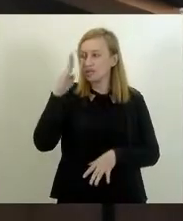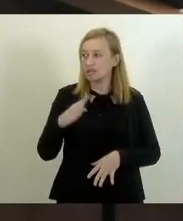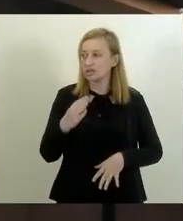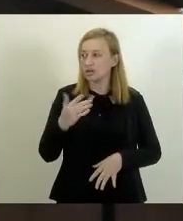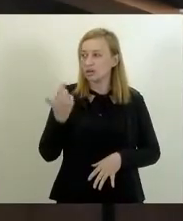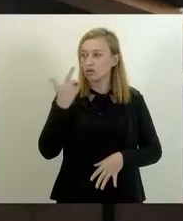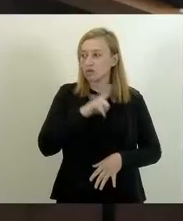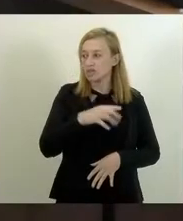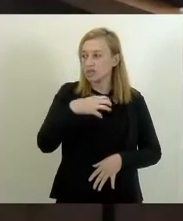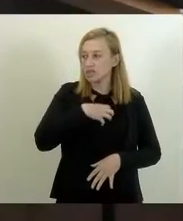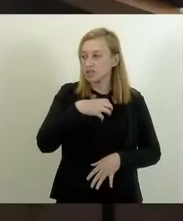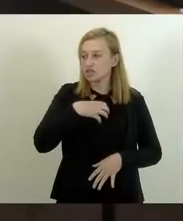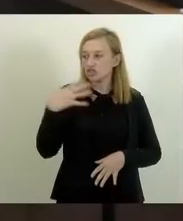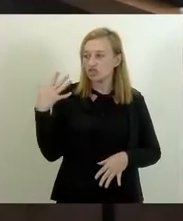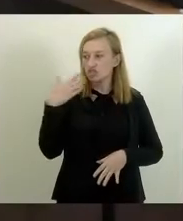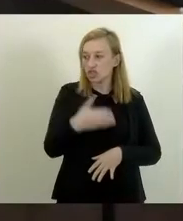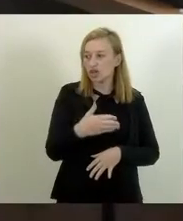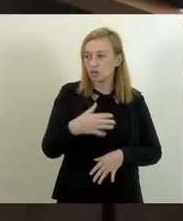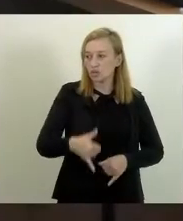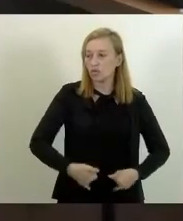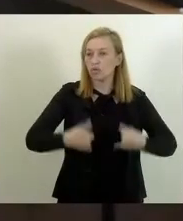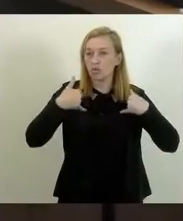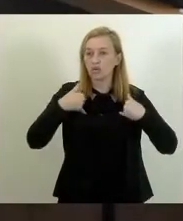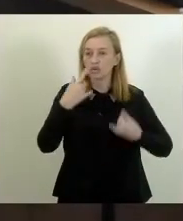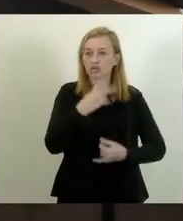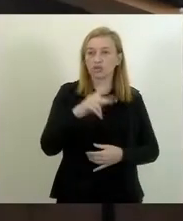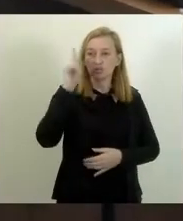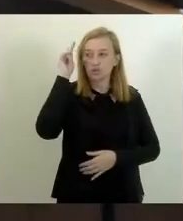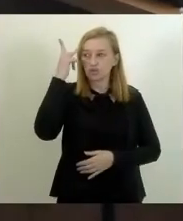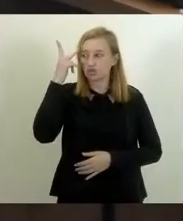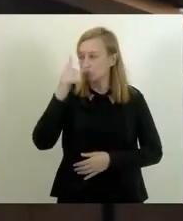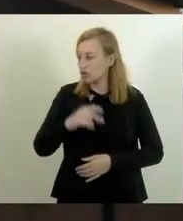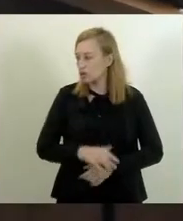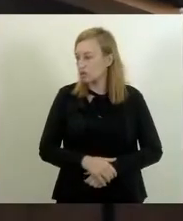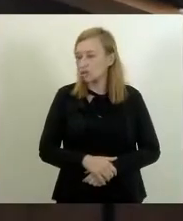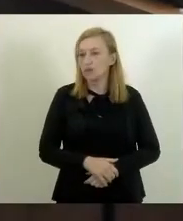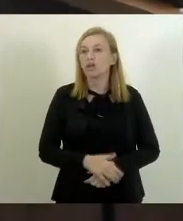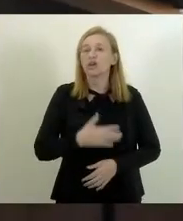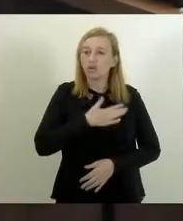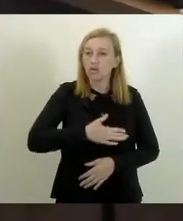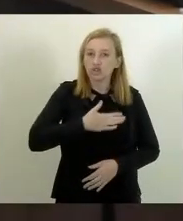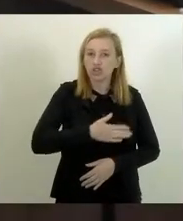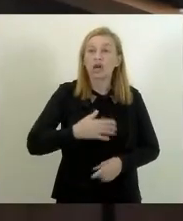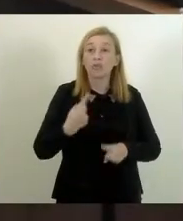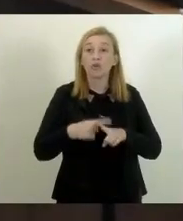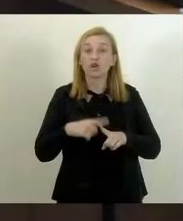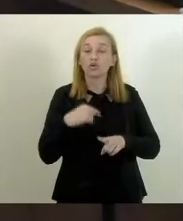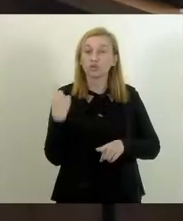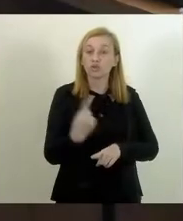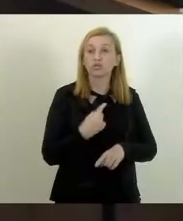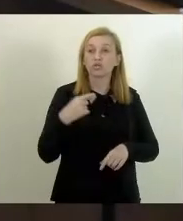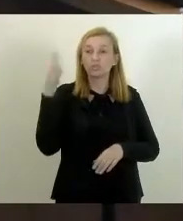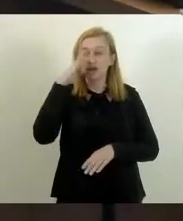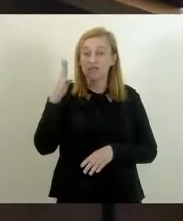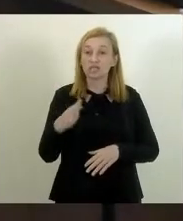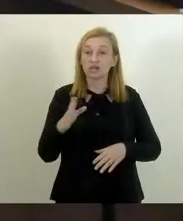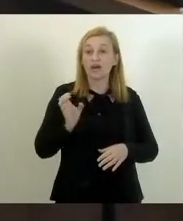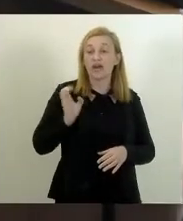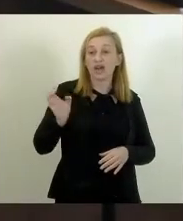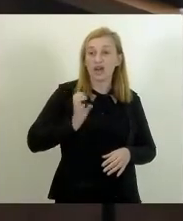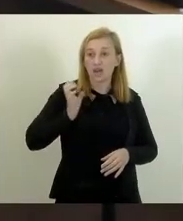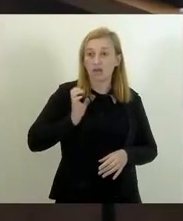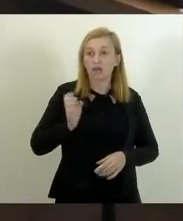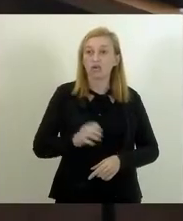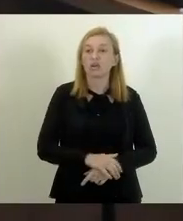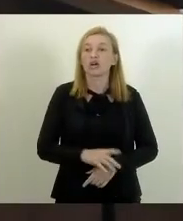sentir diretamente orgulho de sua história. E eu gostaria. Gostaria porque o nosso Brasil é rico e diverso. Gostaria